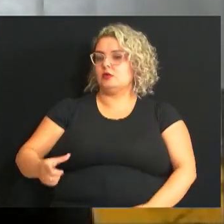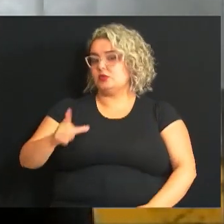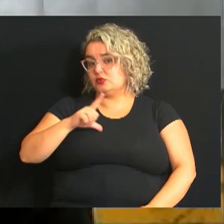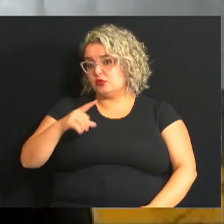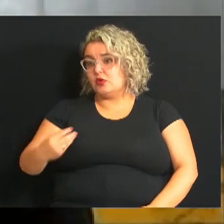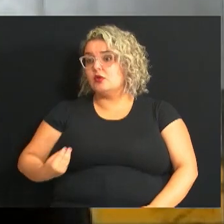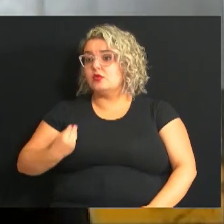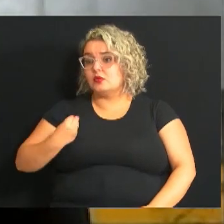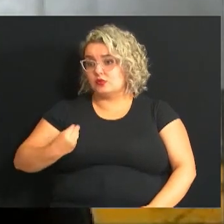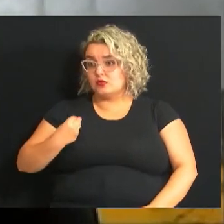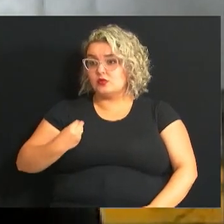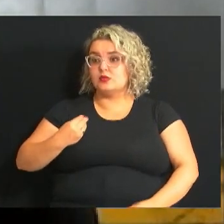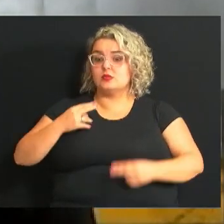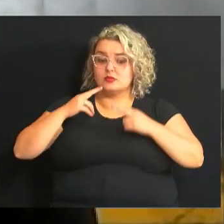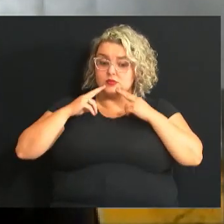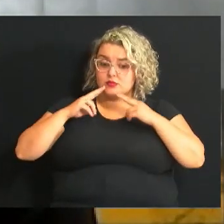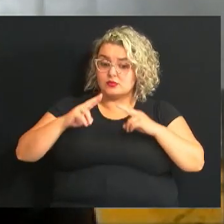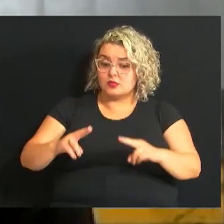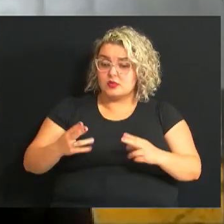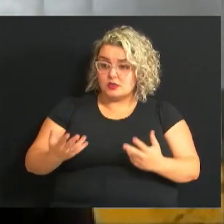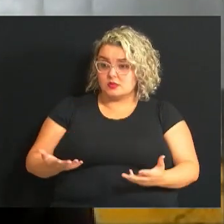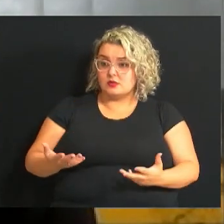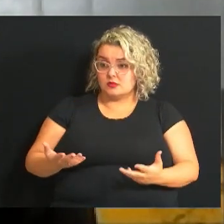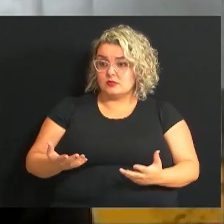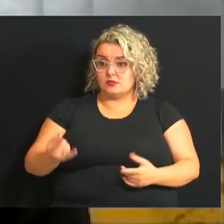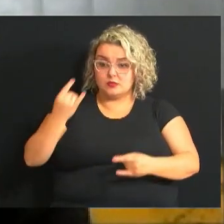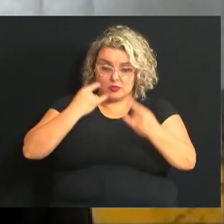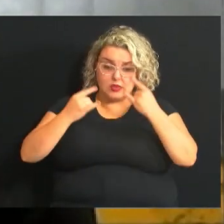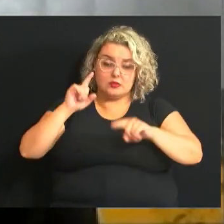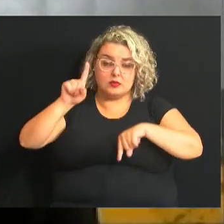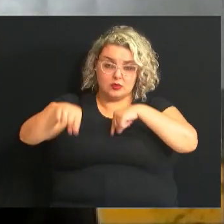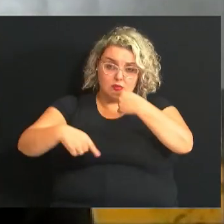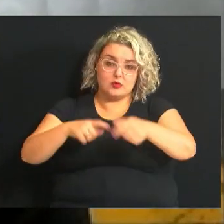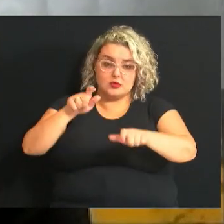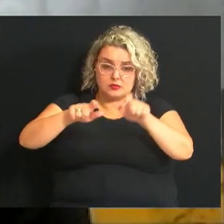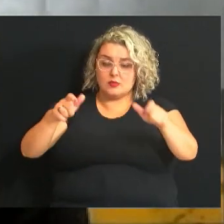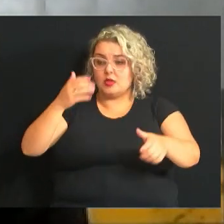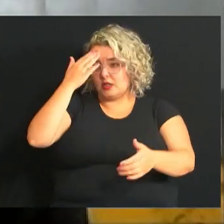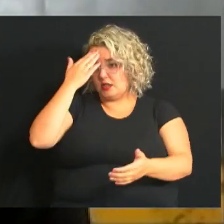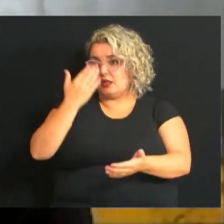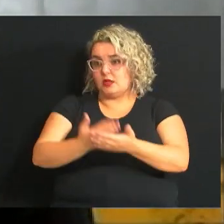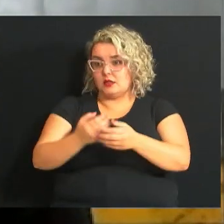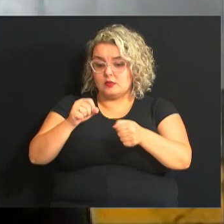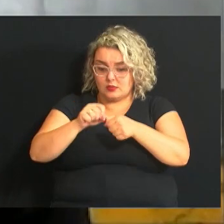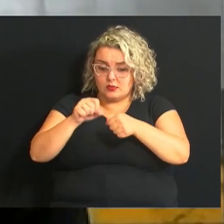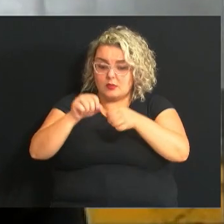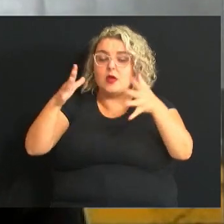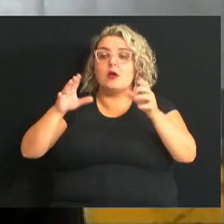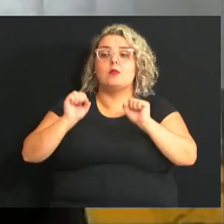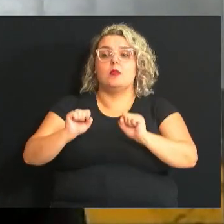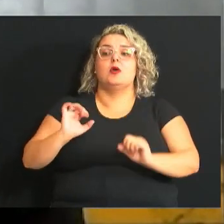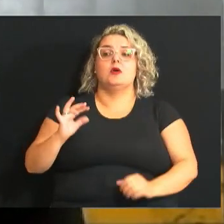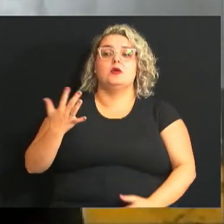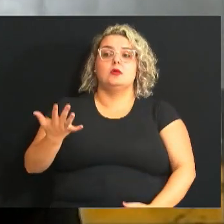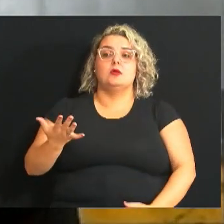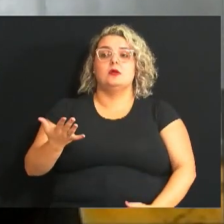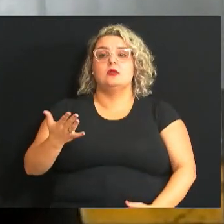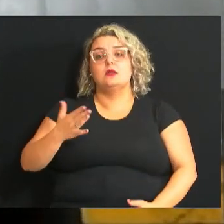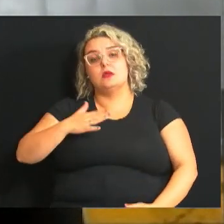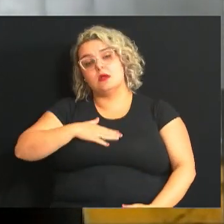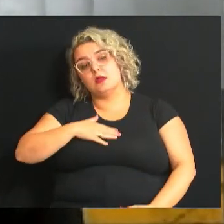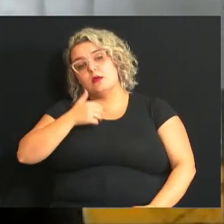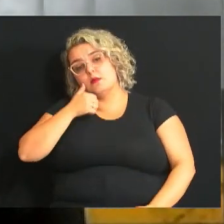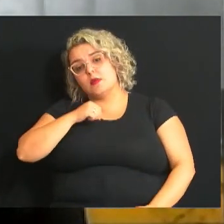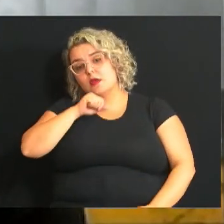sendo testemunho para inspirar outras pessoas a acreditar que o milagre ele pode acontecer. Então o livro ele traz todo